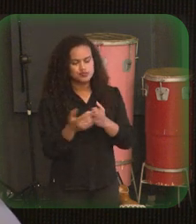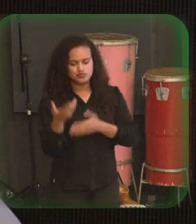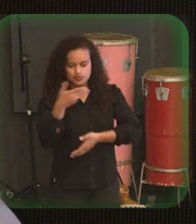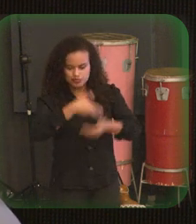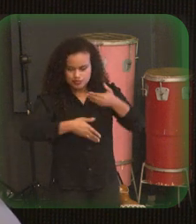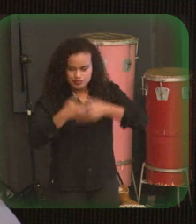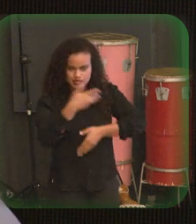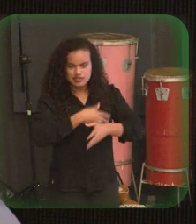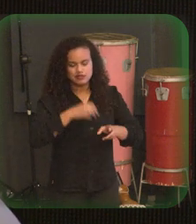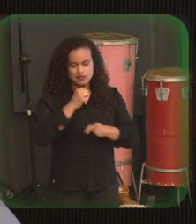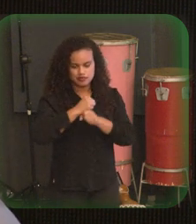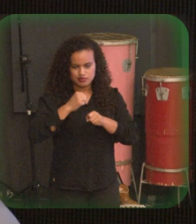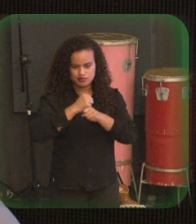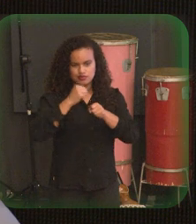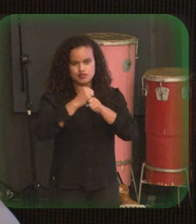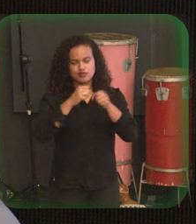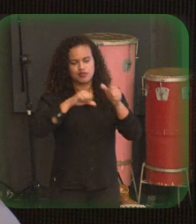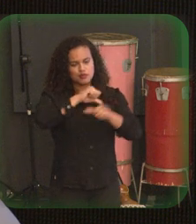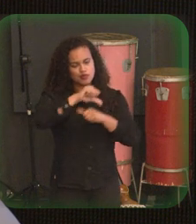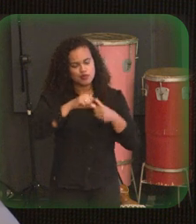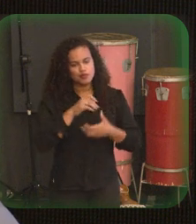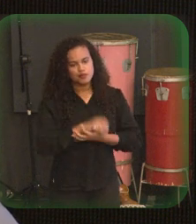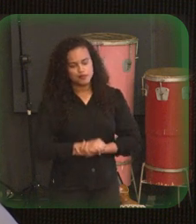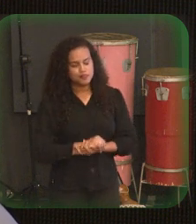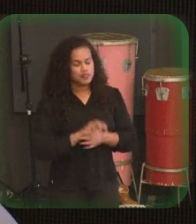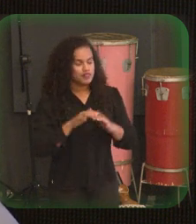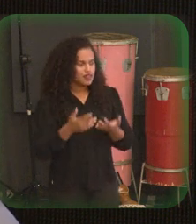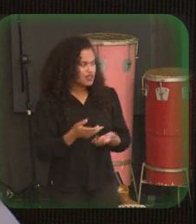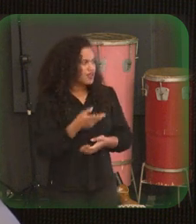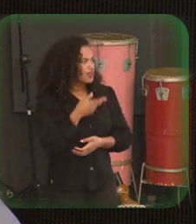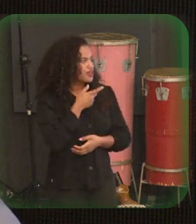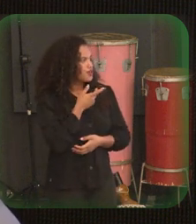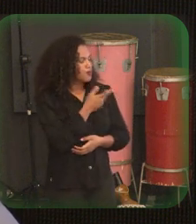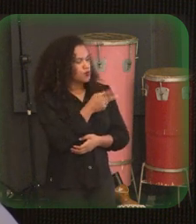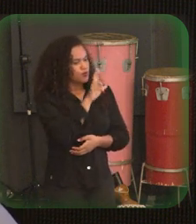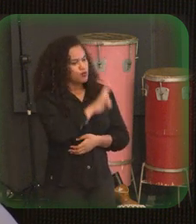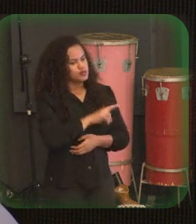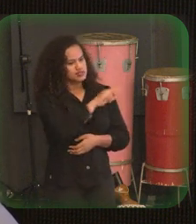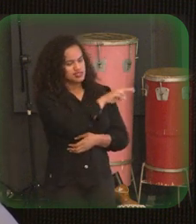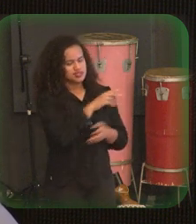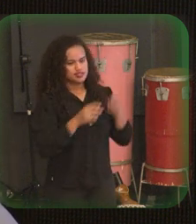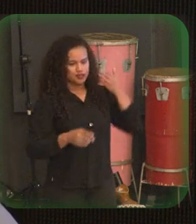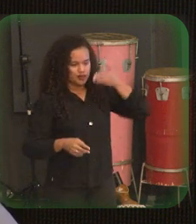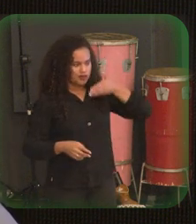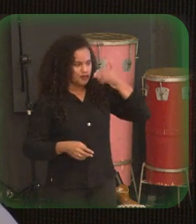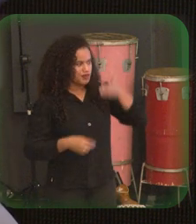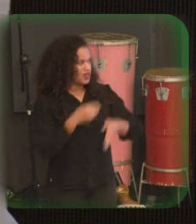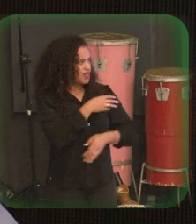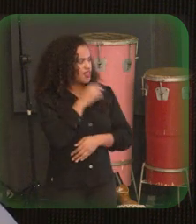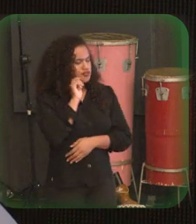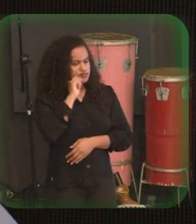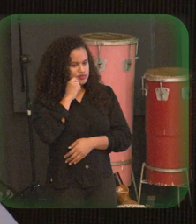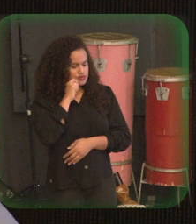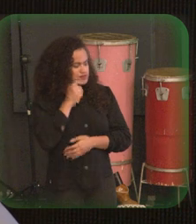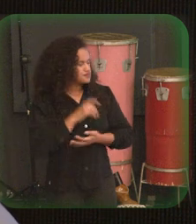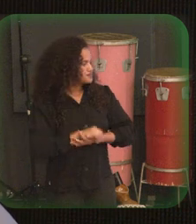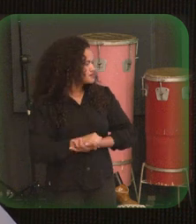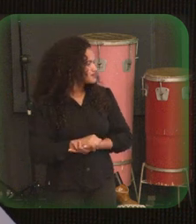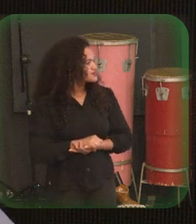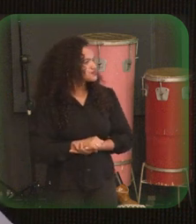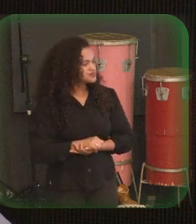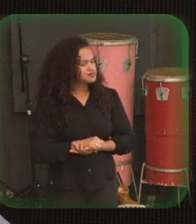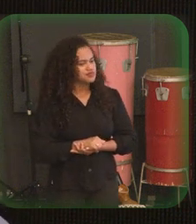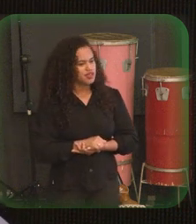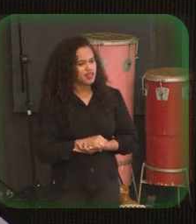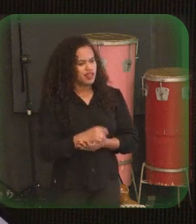dessa construção. E aí, pegando, ministro, um pouquinho da sua fala, na nossa